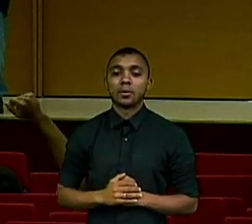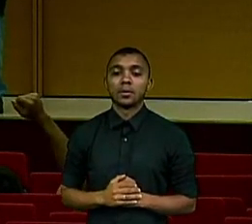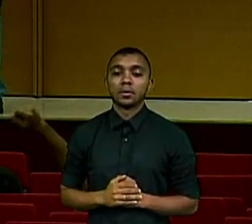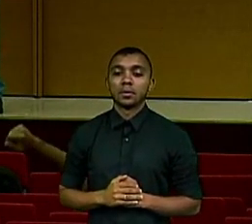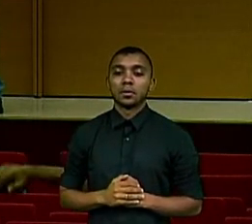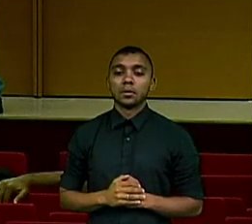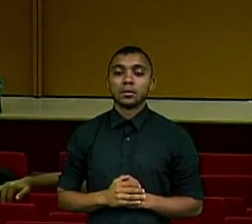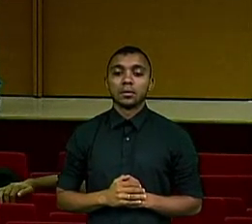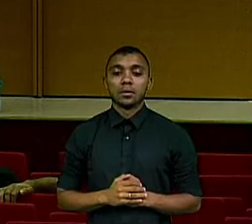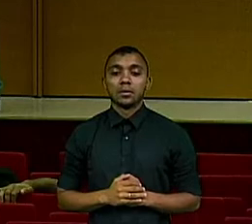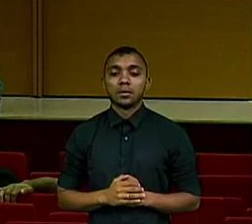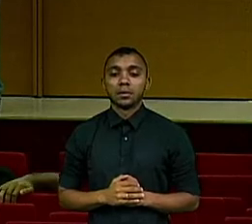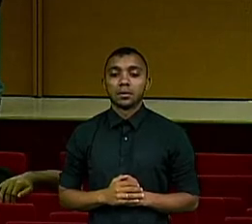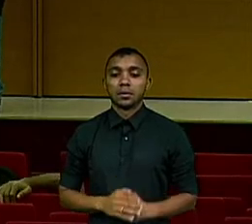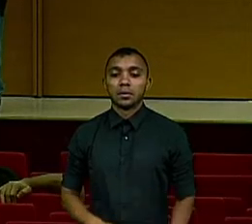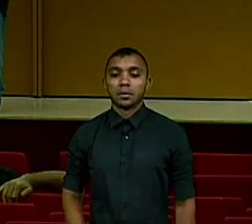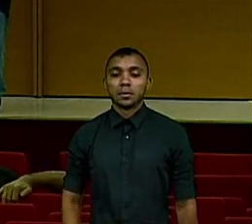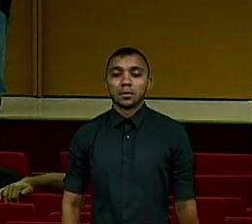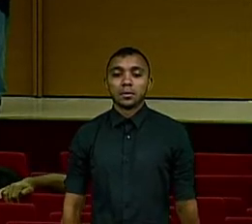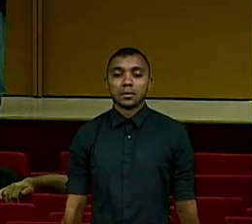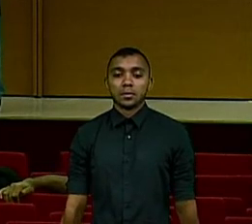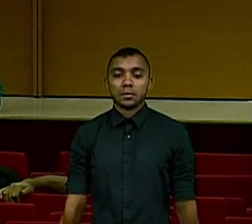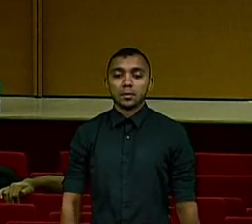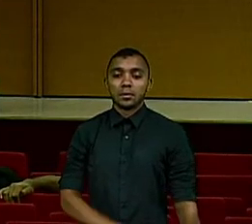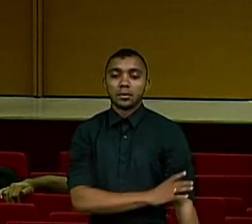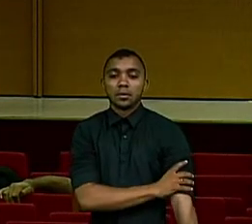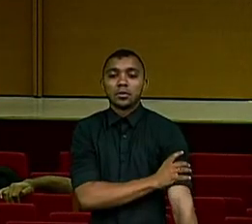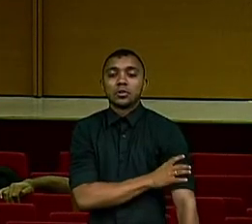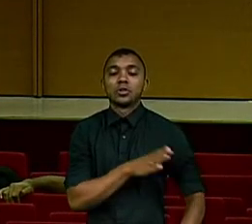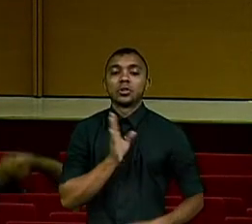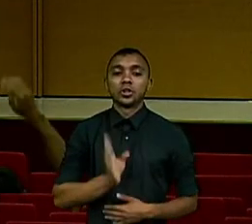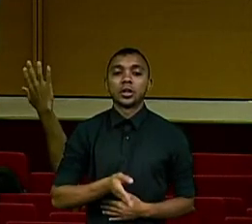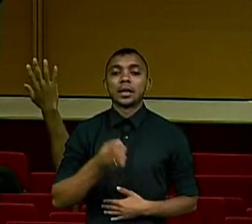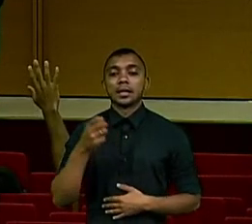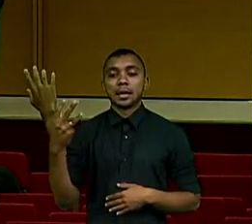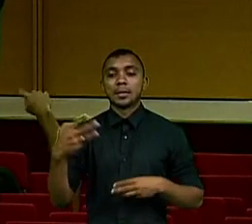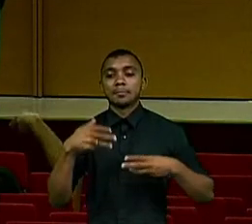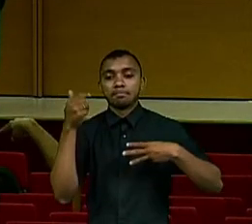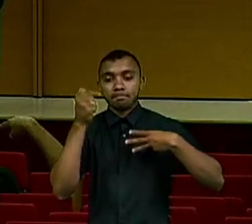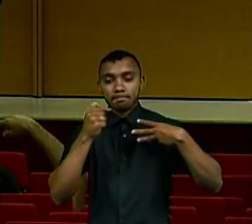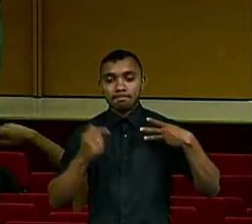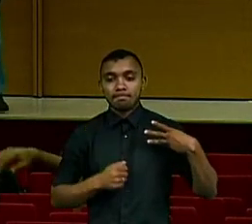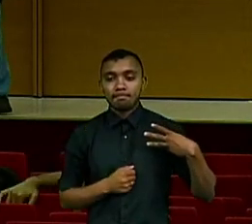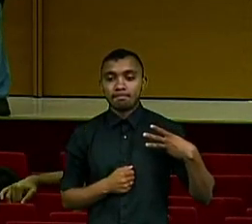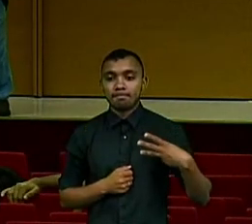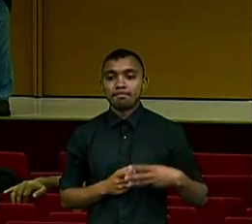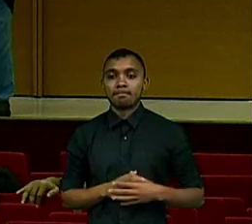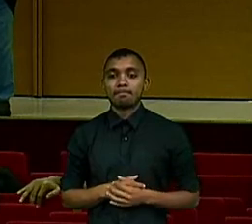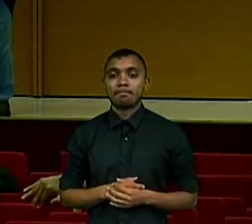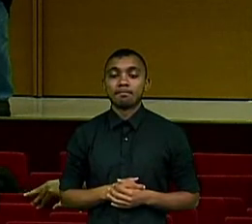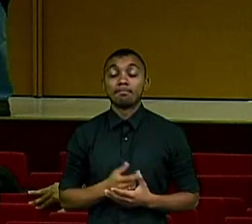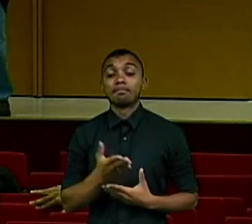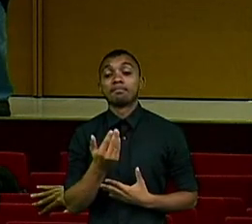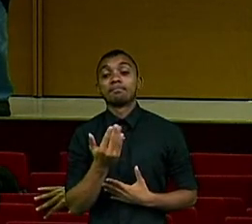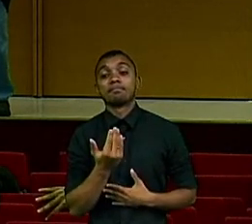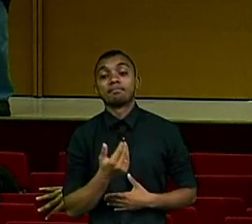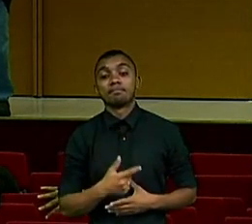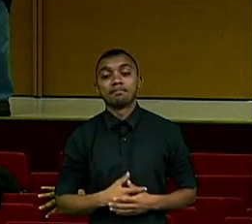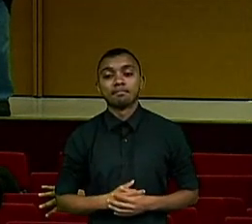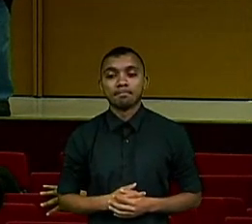da onda eletromagnética Então são três tipos de transmissão de calor de